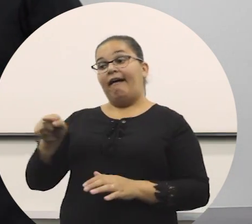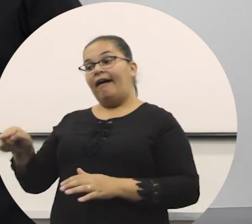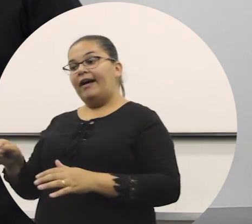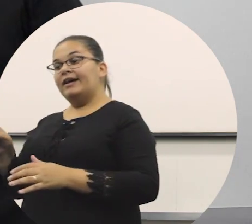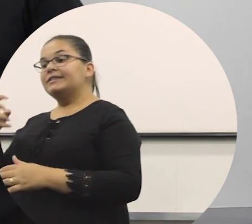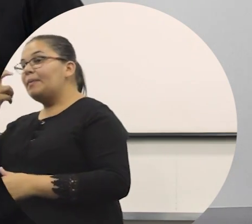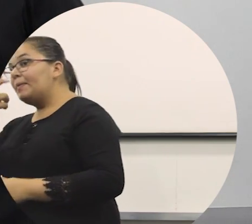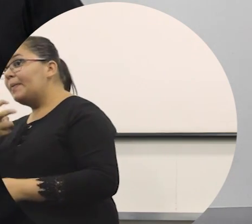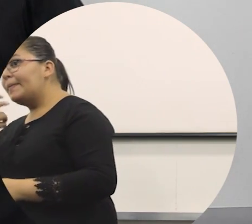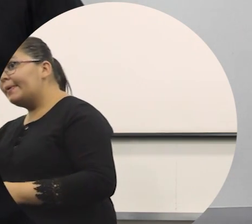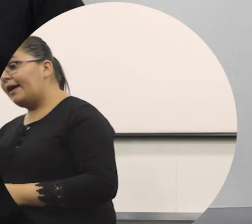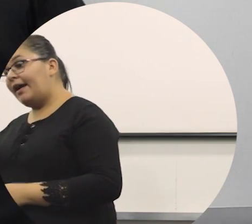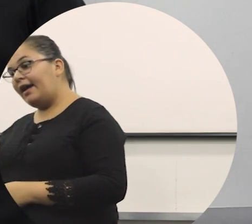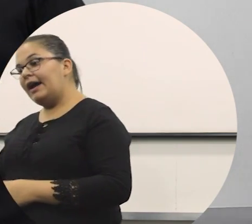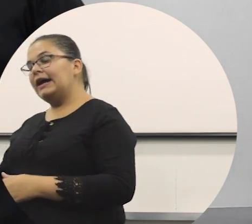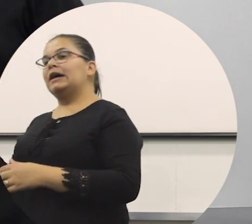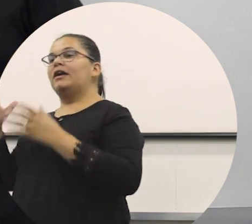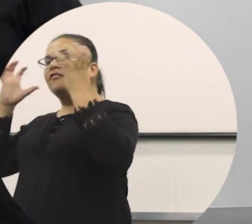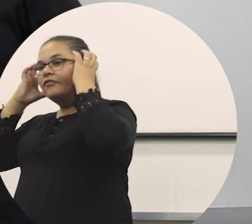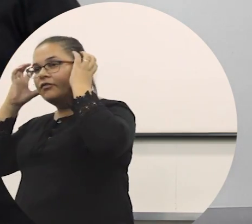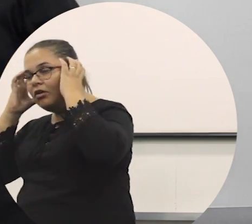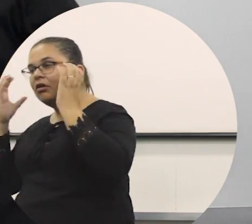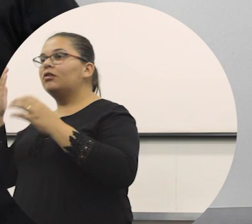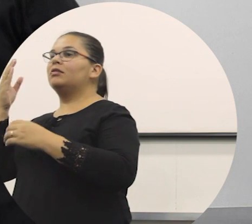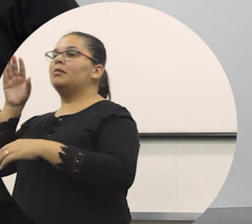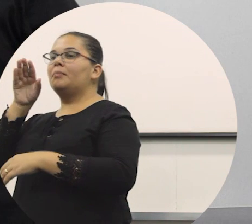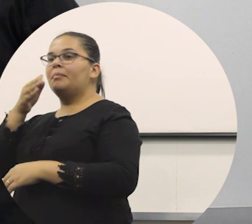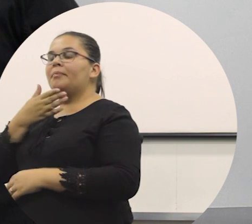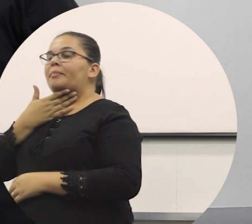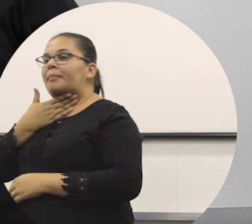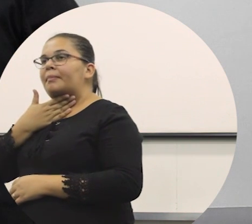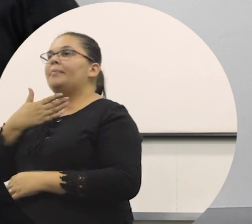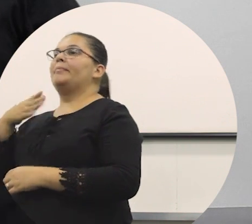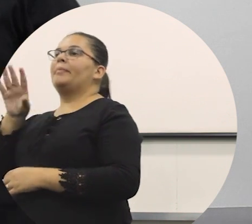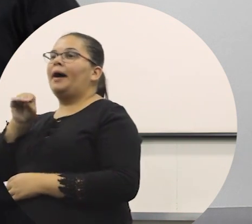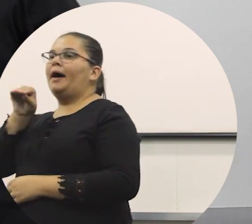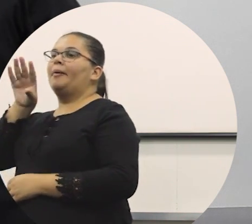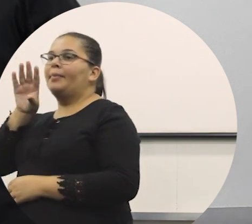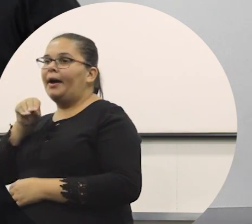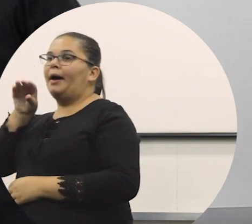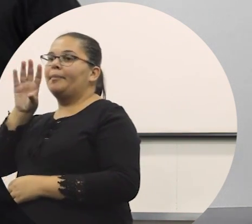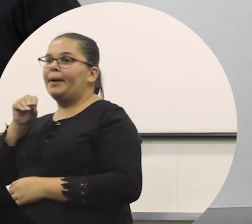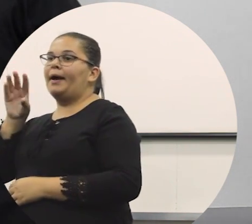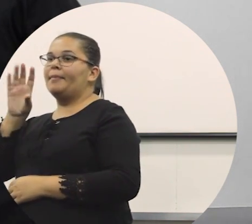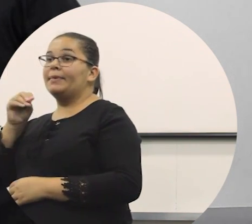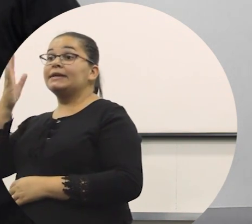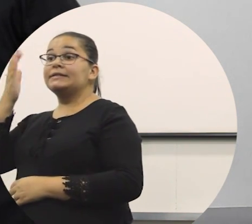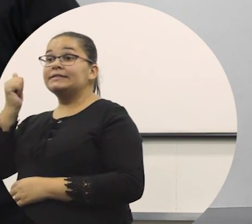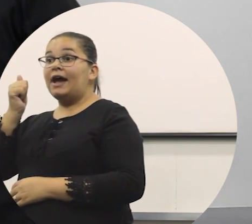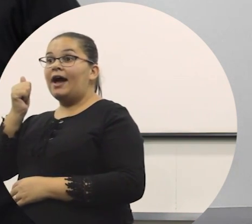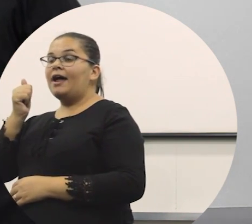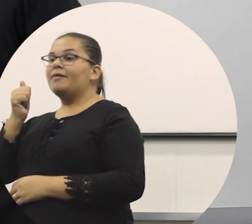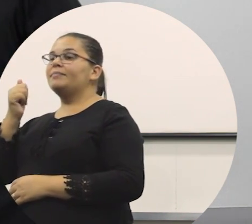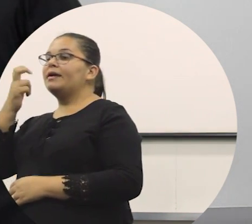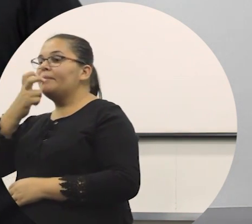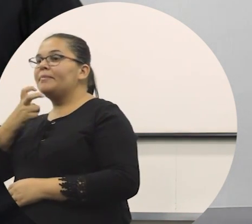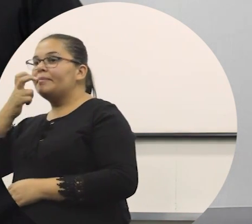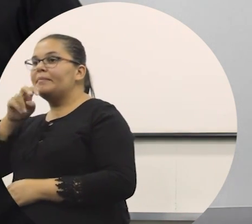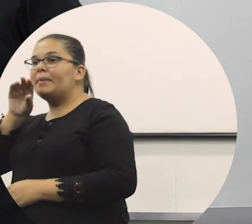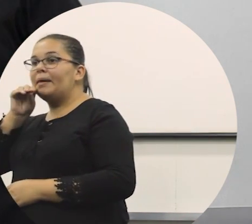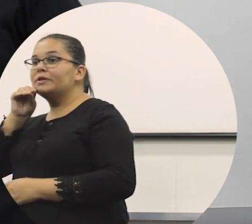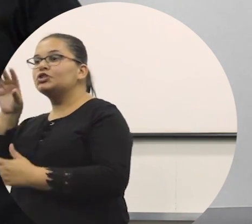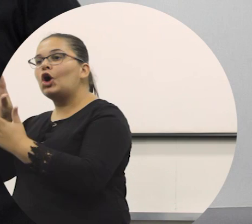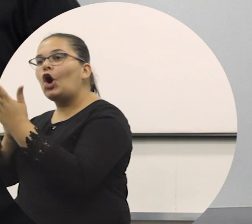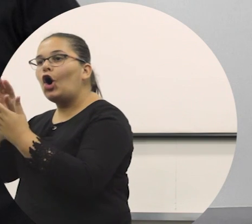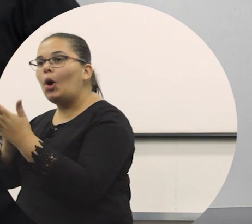que passam anos a fio na fonoterapia, sabem repetir palavras. Eu não considero esses surdos oralizados. Eu considero esses